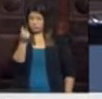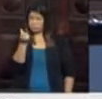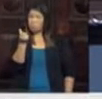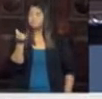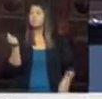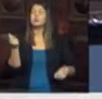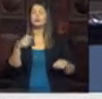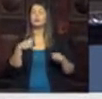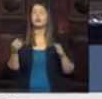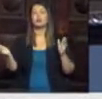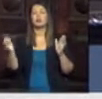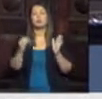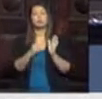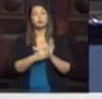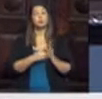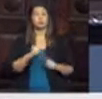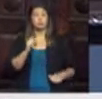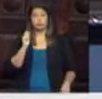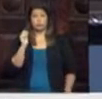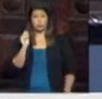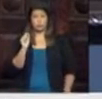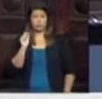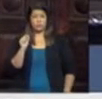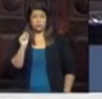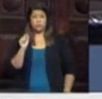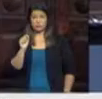ela tem alíquotas diferenciadas para